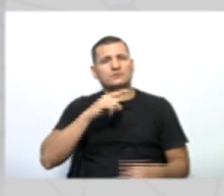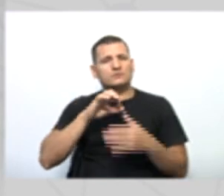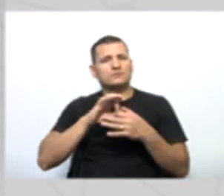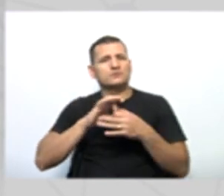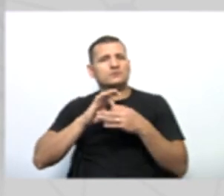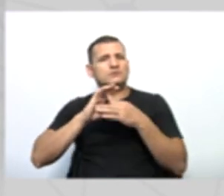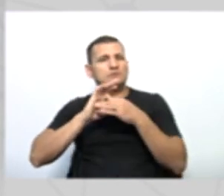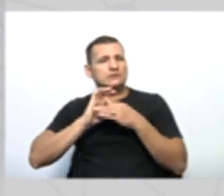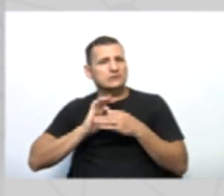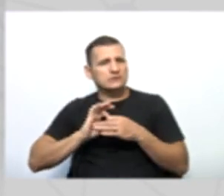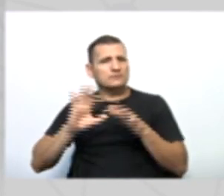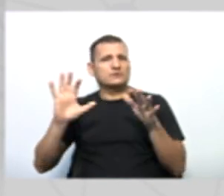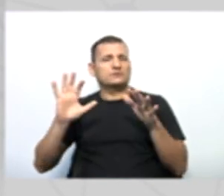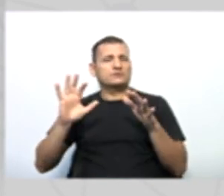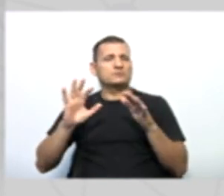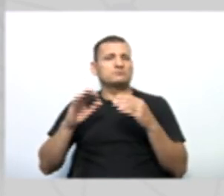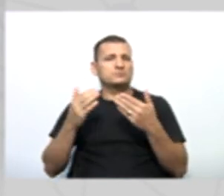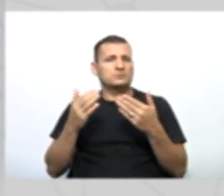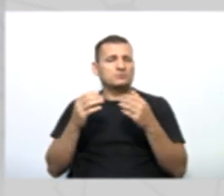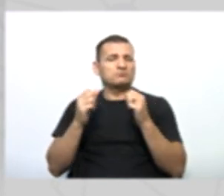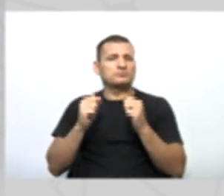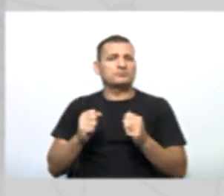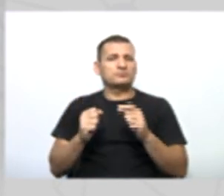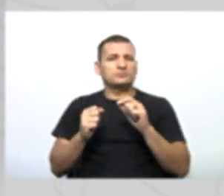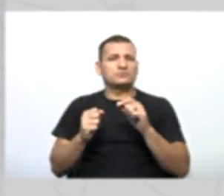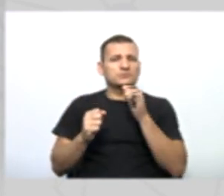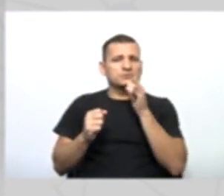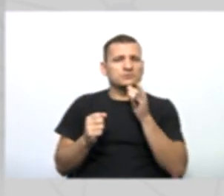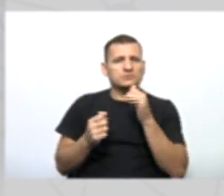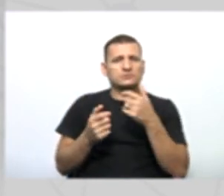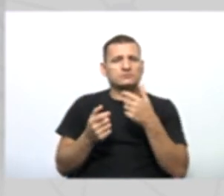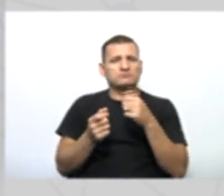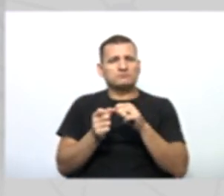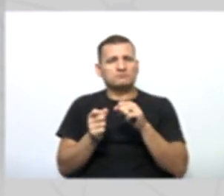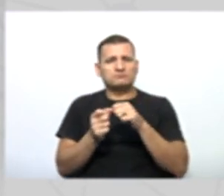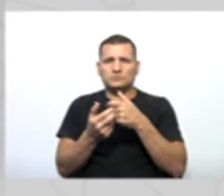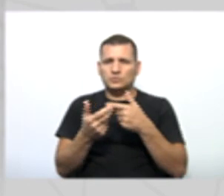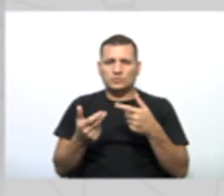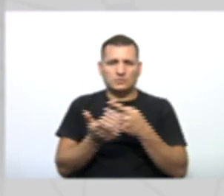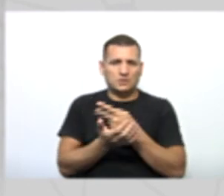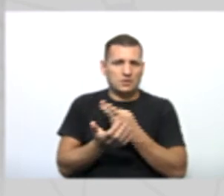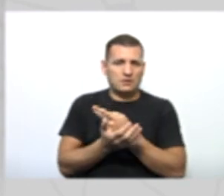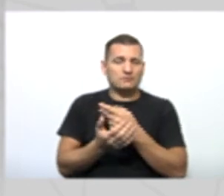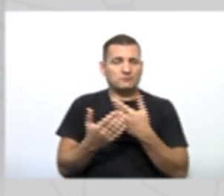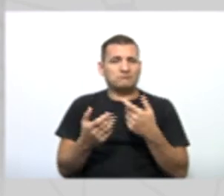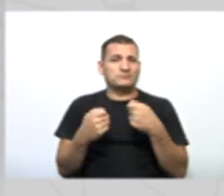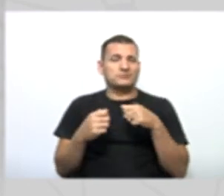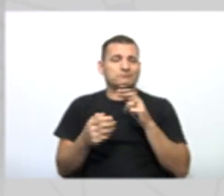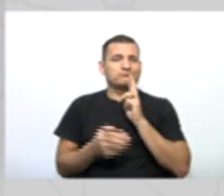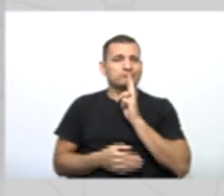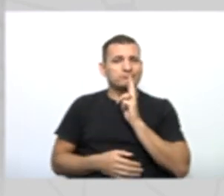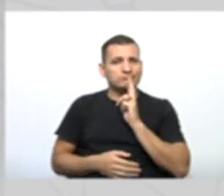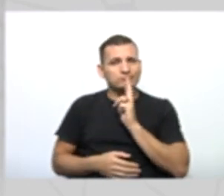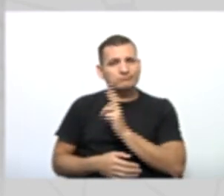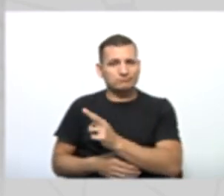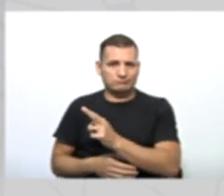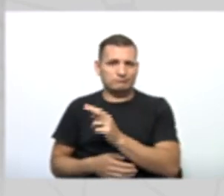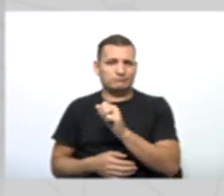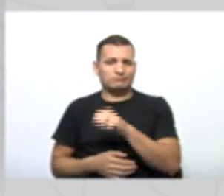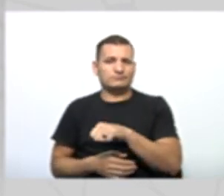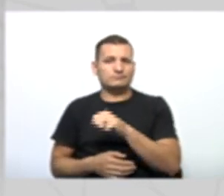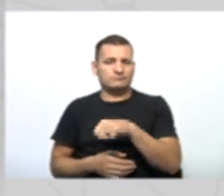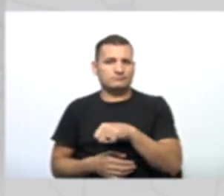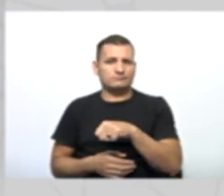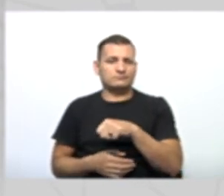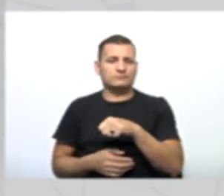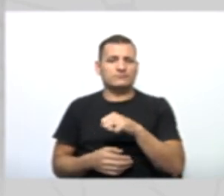condenado pelos nossos atos, ou seja, a gente responde moralmente por aquilo que a gente faz quando tem consciência e quando agimos de